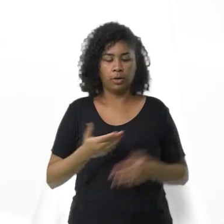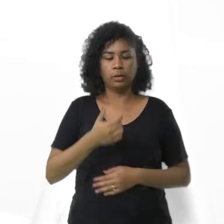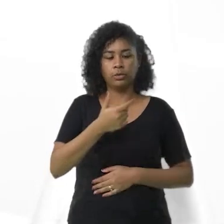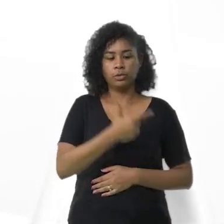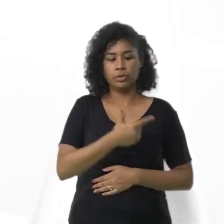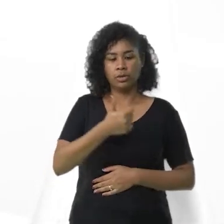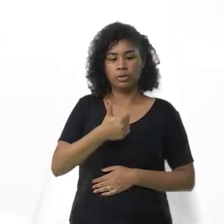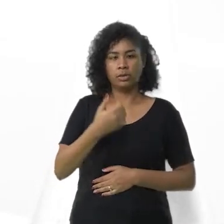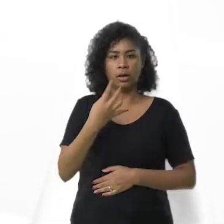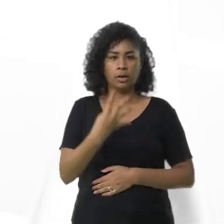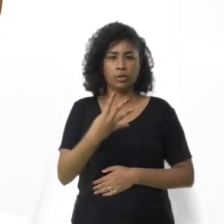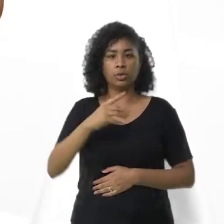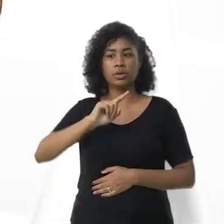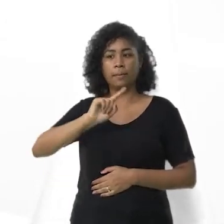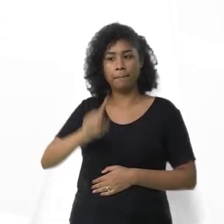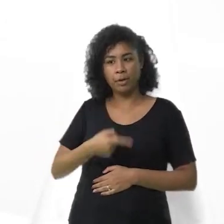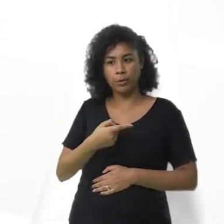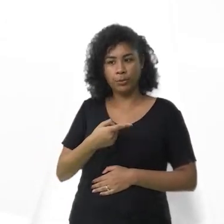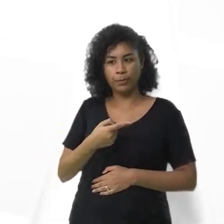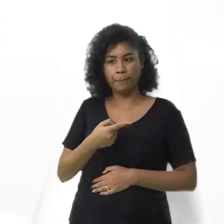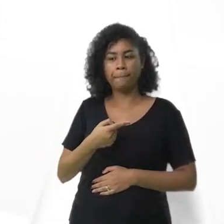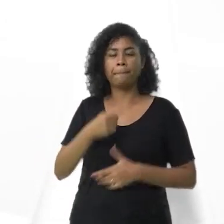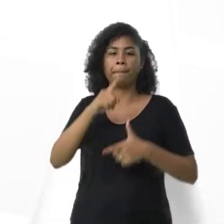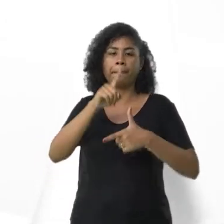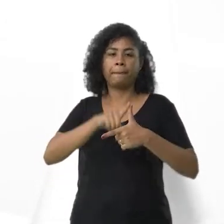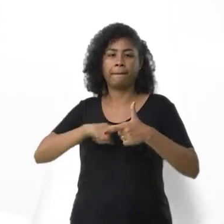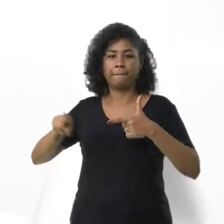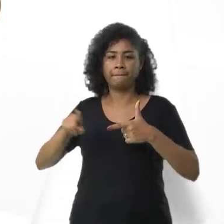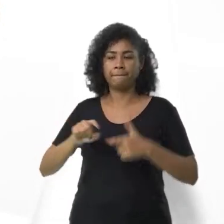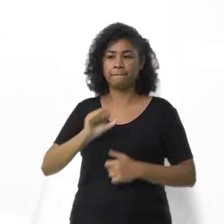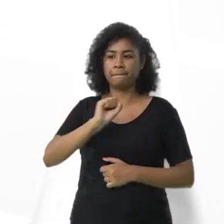214 milhões perdeu 3 zeros, dividido por